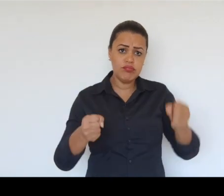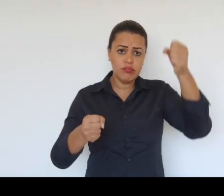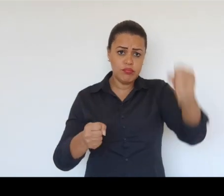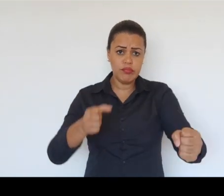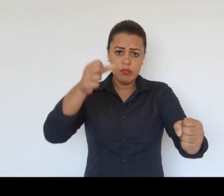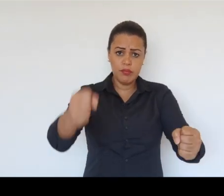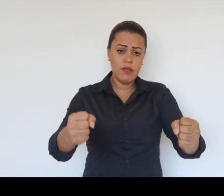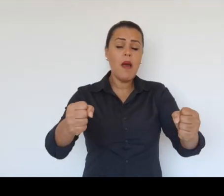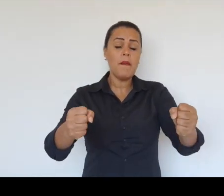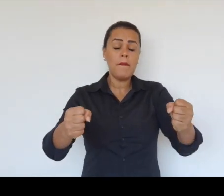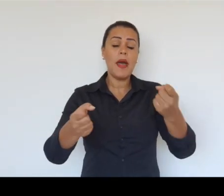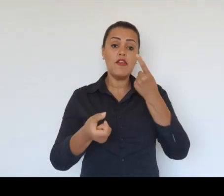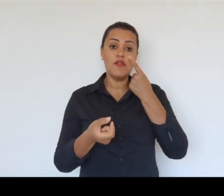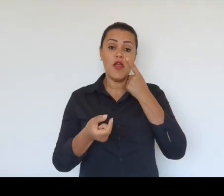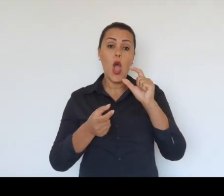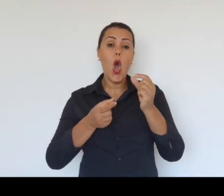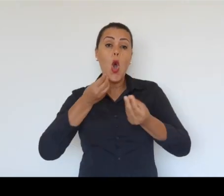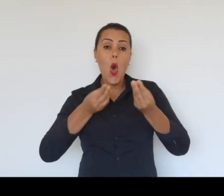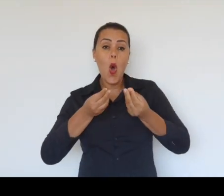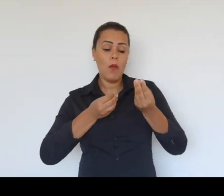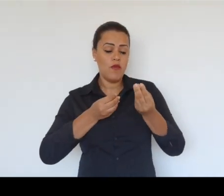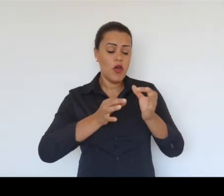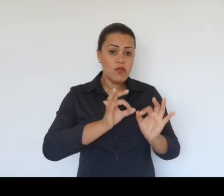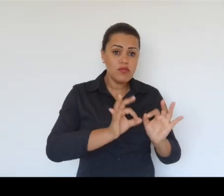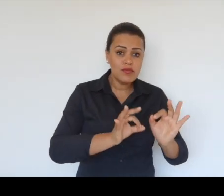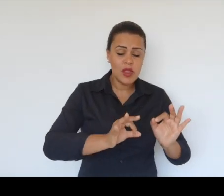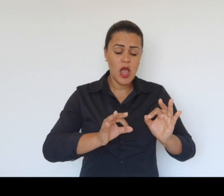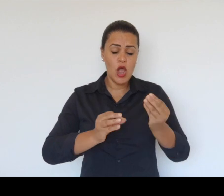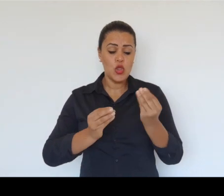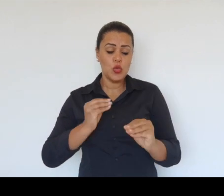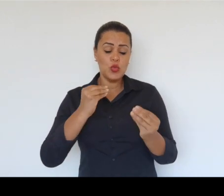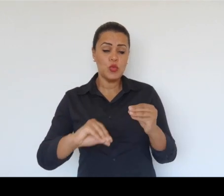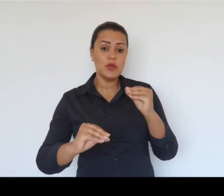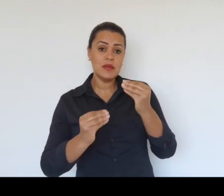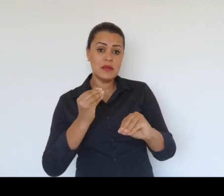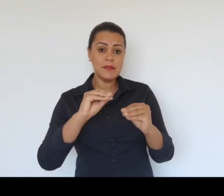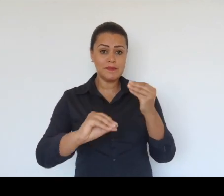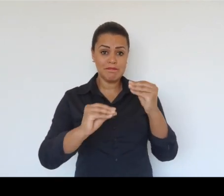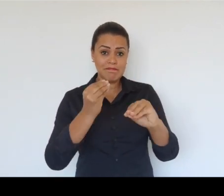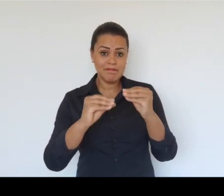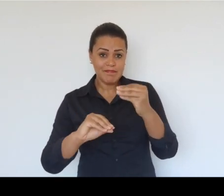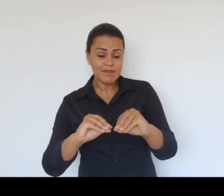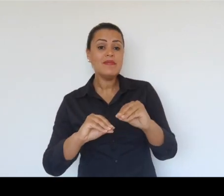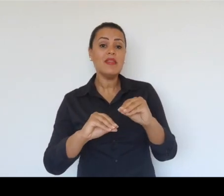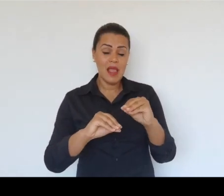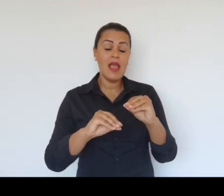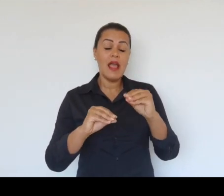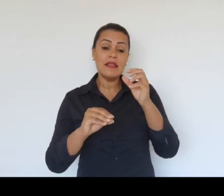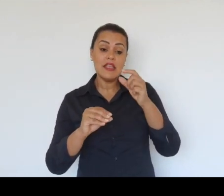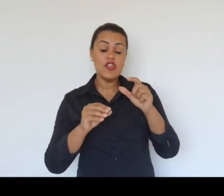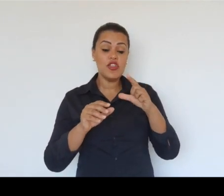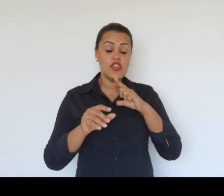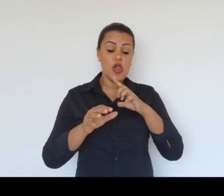A gente tem aqui uma chave bem interessante para entender o início da construção do sambaqui como se dá, se tinha uma preparação do